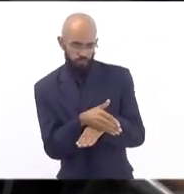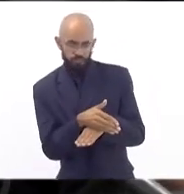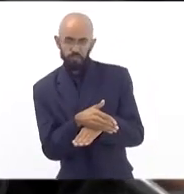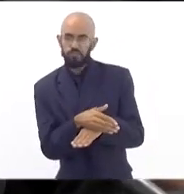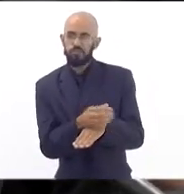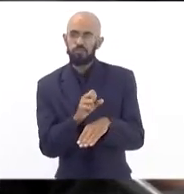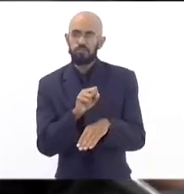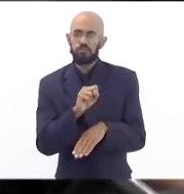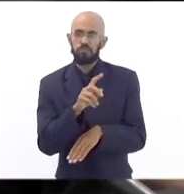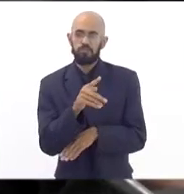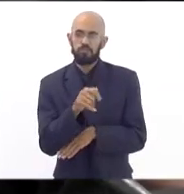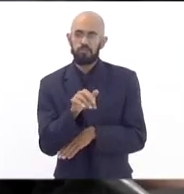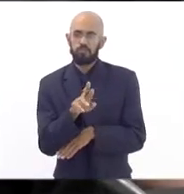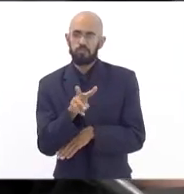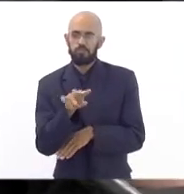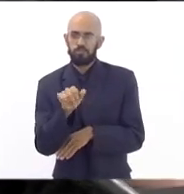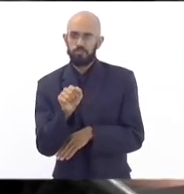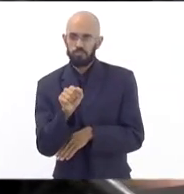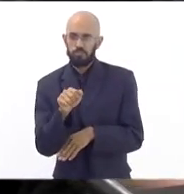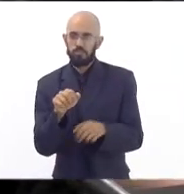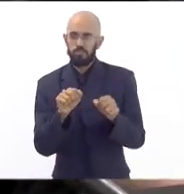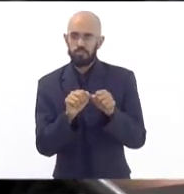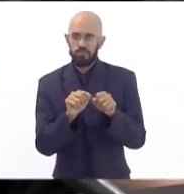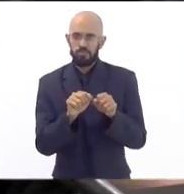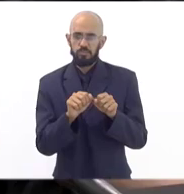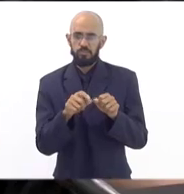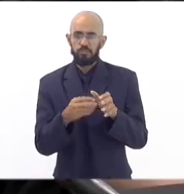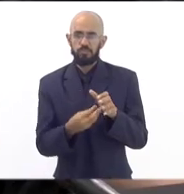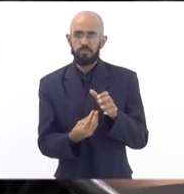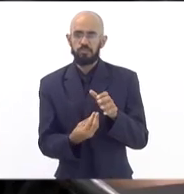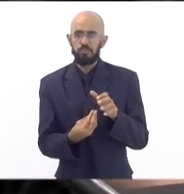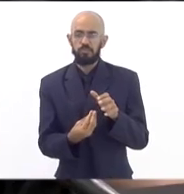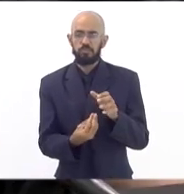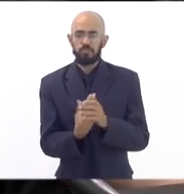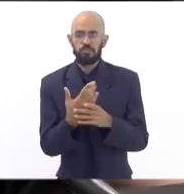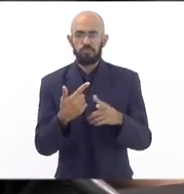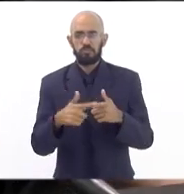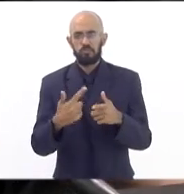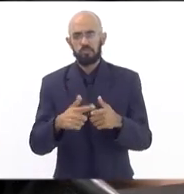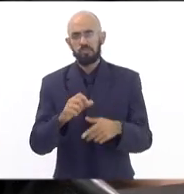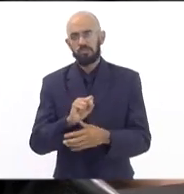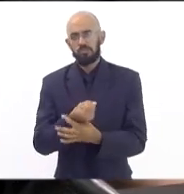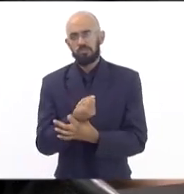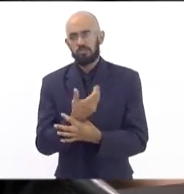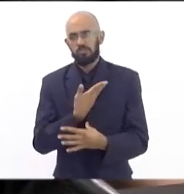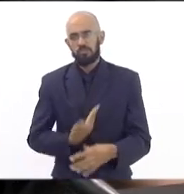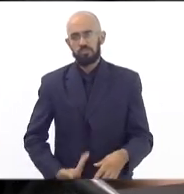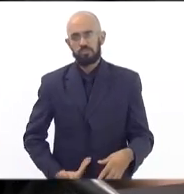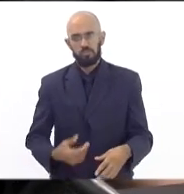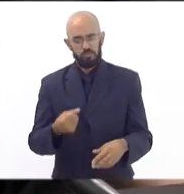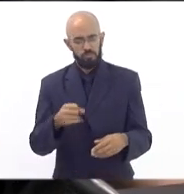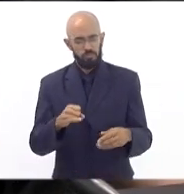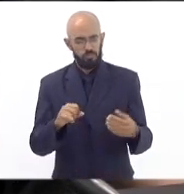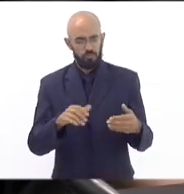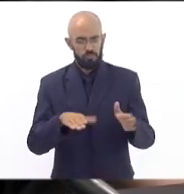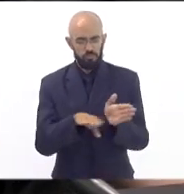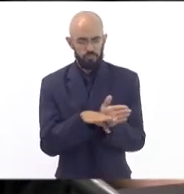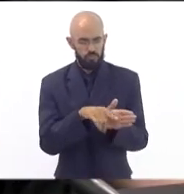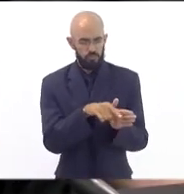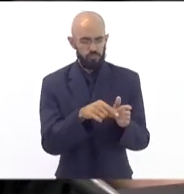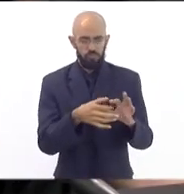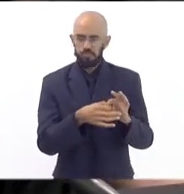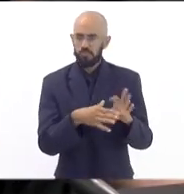SuperVia tem feito isso a gente tem conversado com ele esqueci impacta na segurança pública quando você tem uma estação aberta a